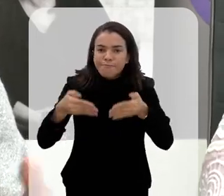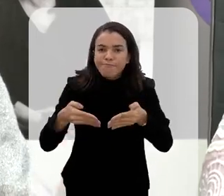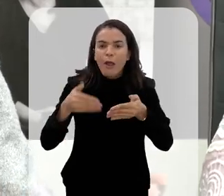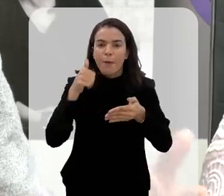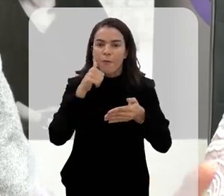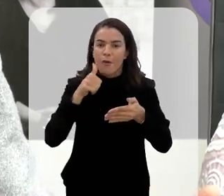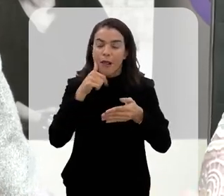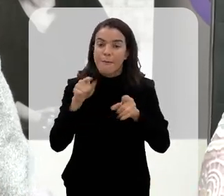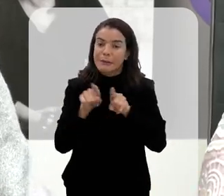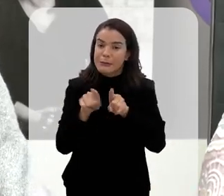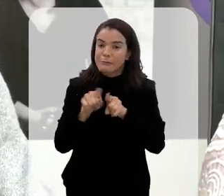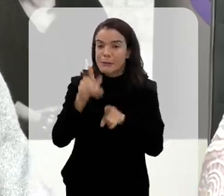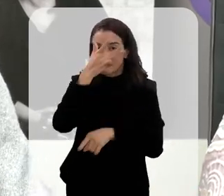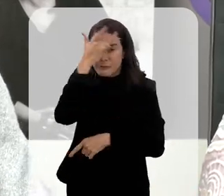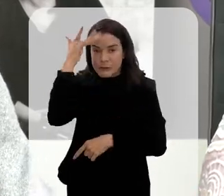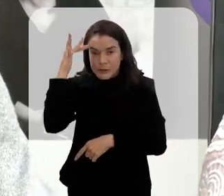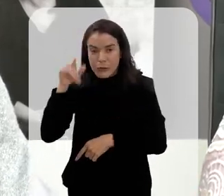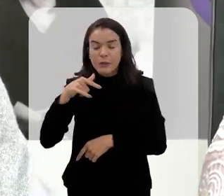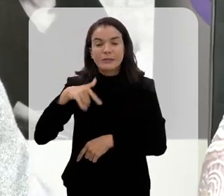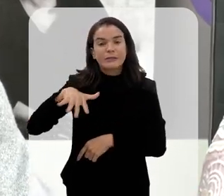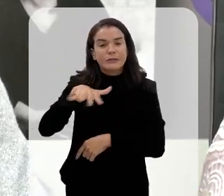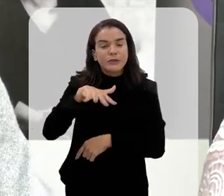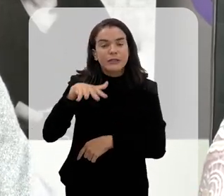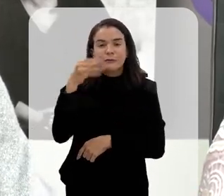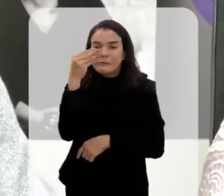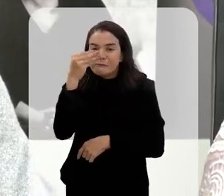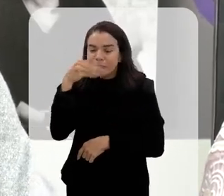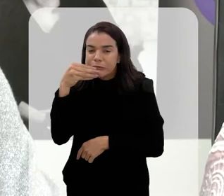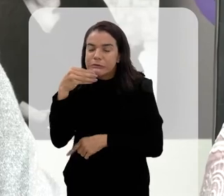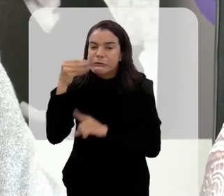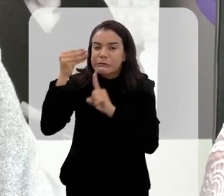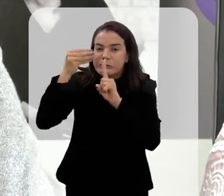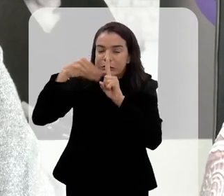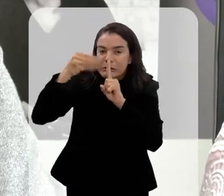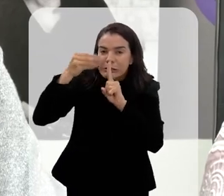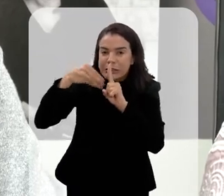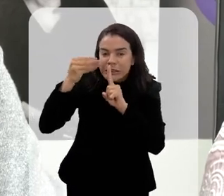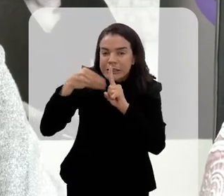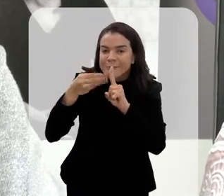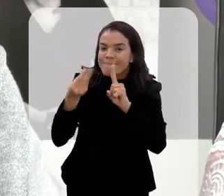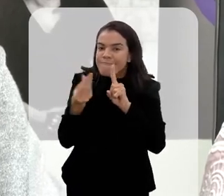só as mulheres, mas como pessoas em situação de vulnerabilidade.